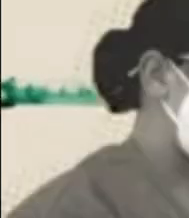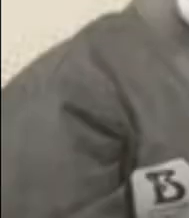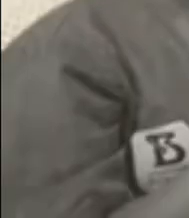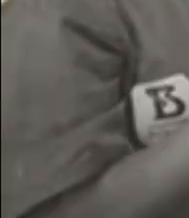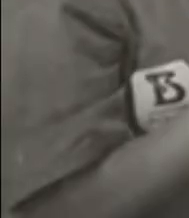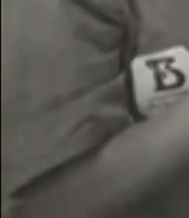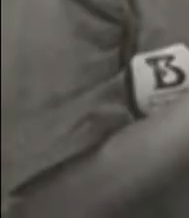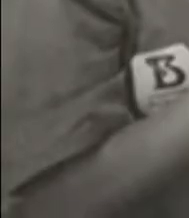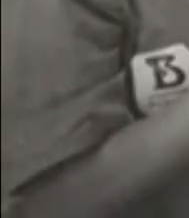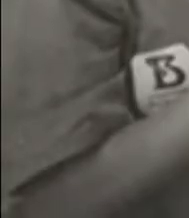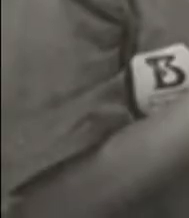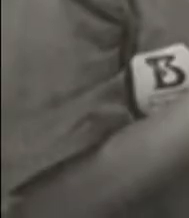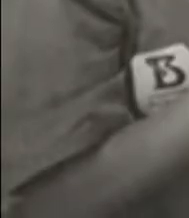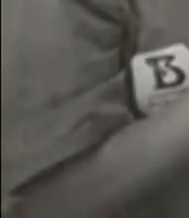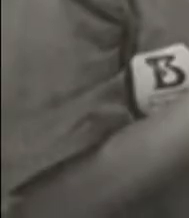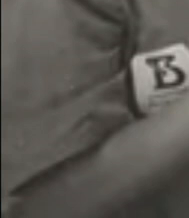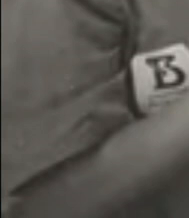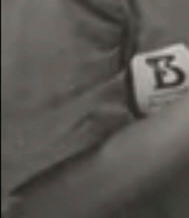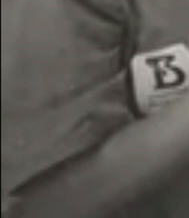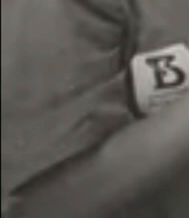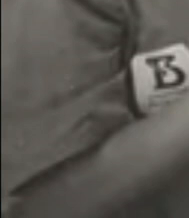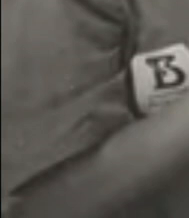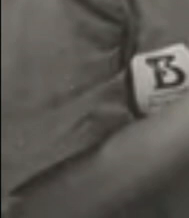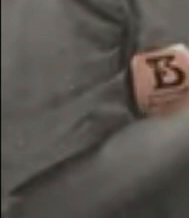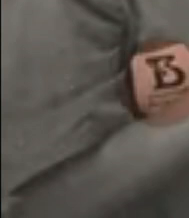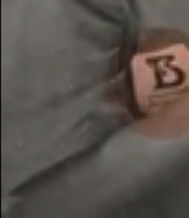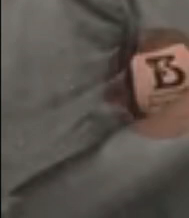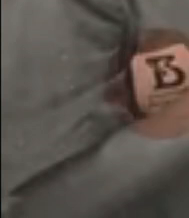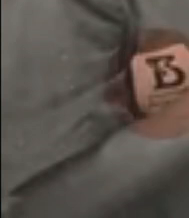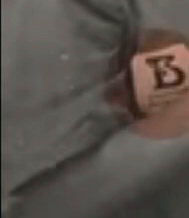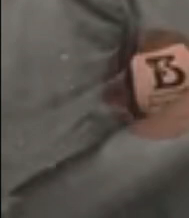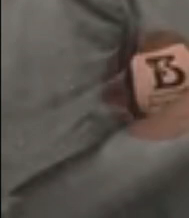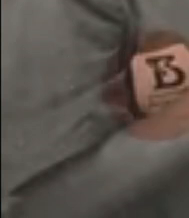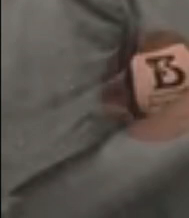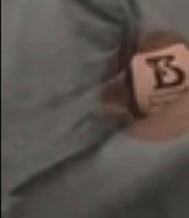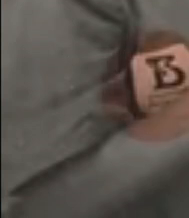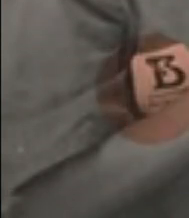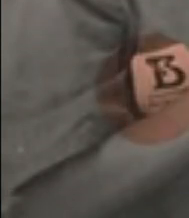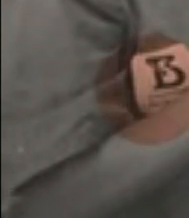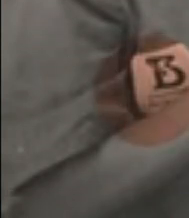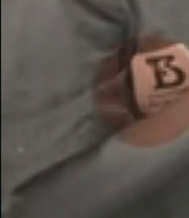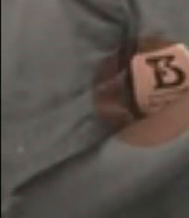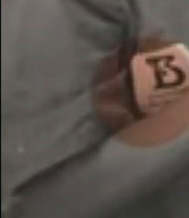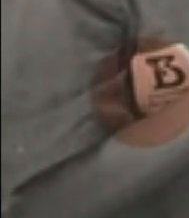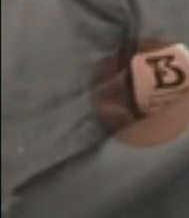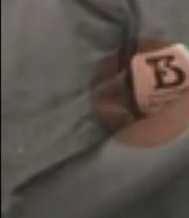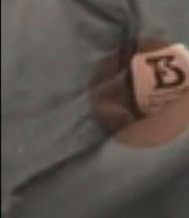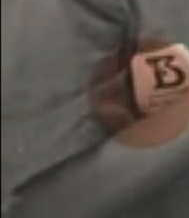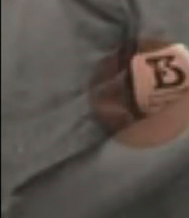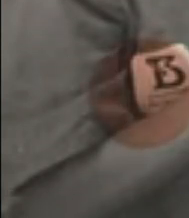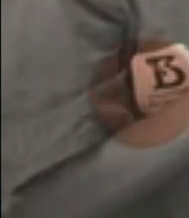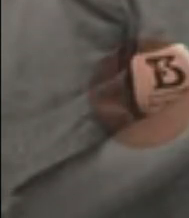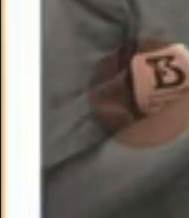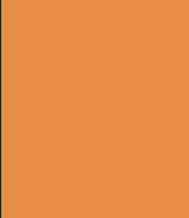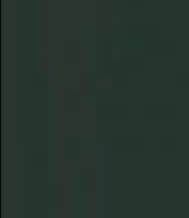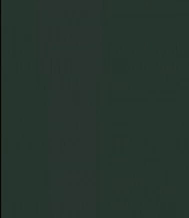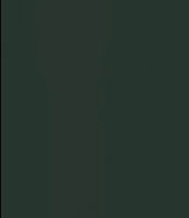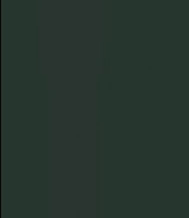se vacina diminui as chances de contrair a enfermidade e ainda protege seus amigos e familiares.